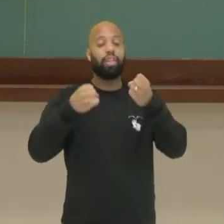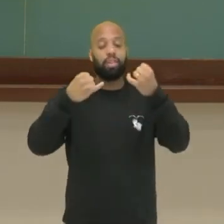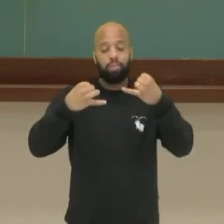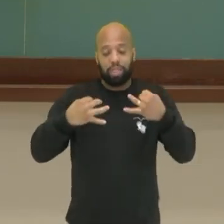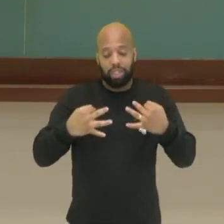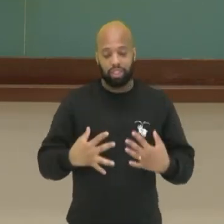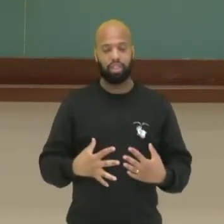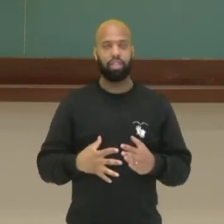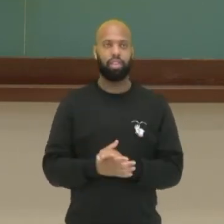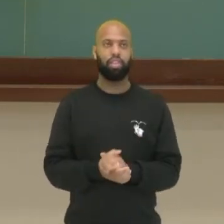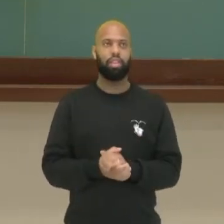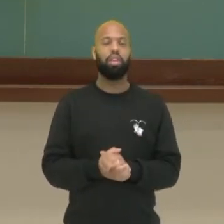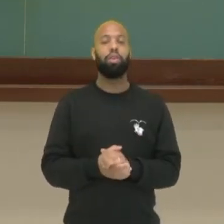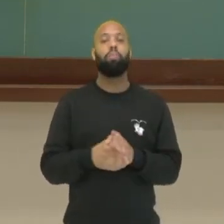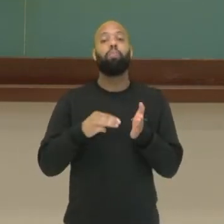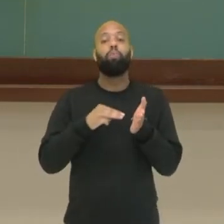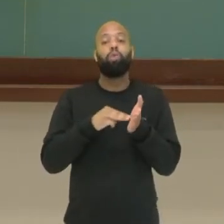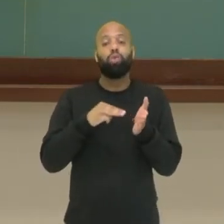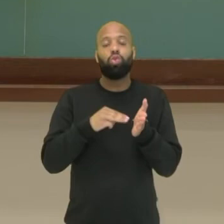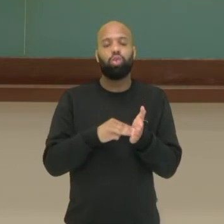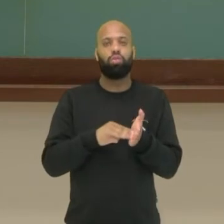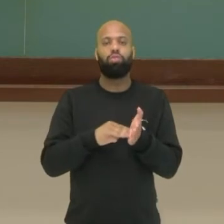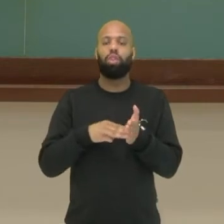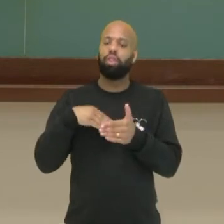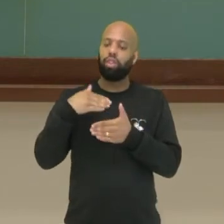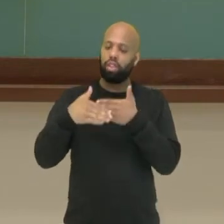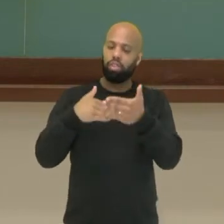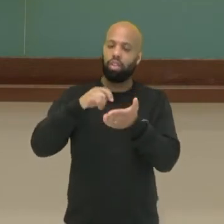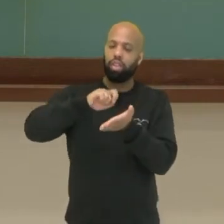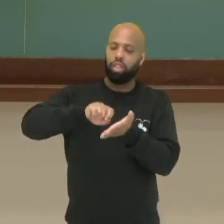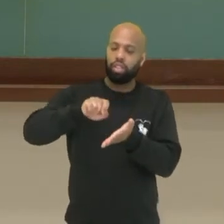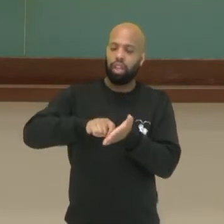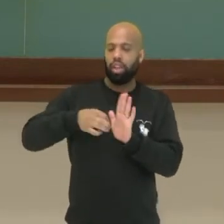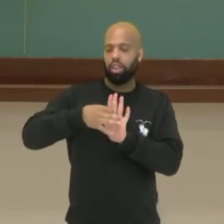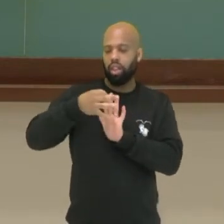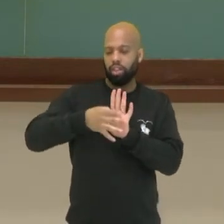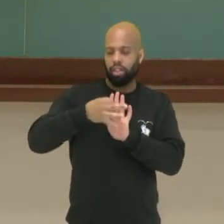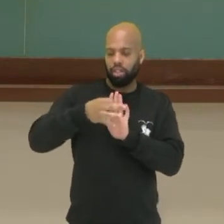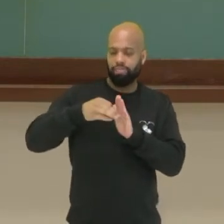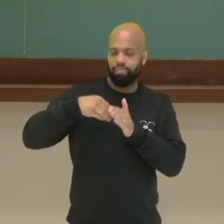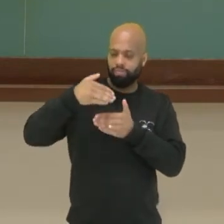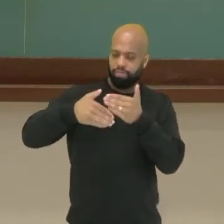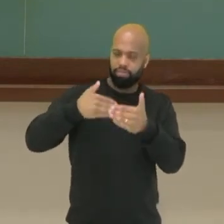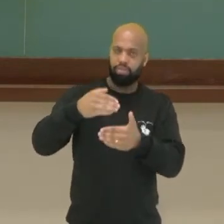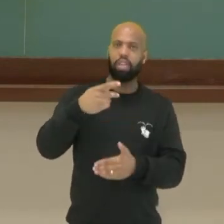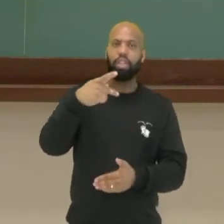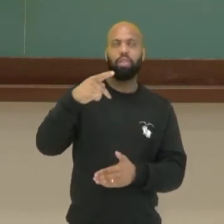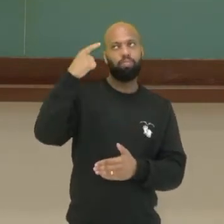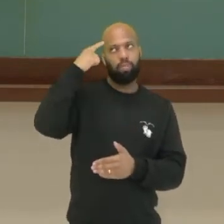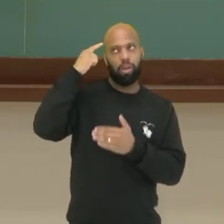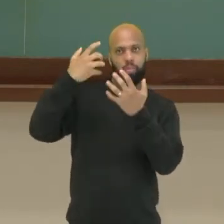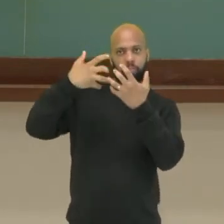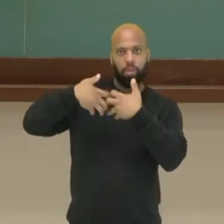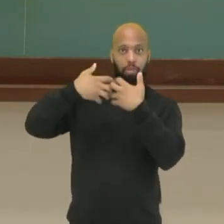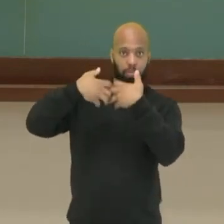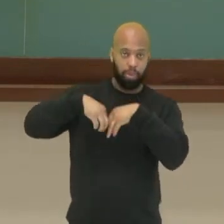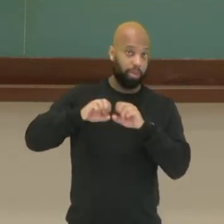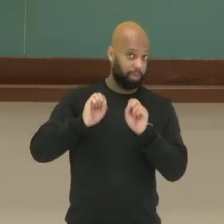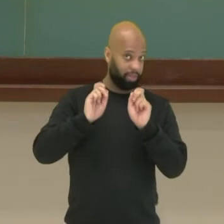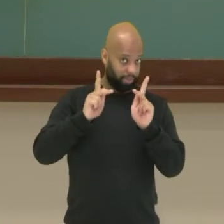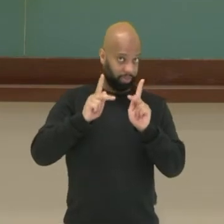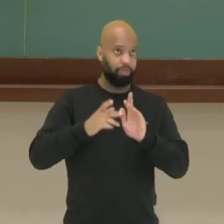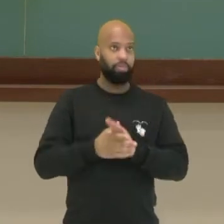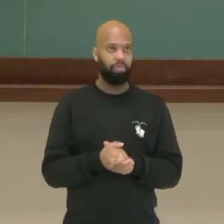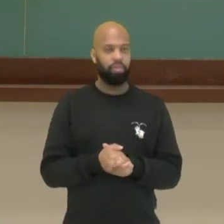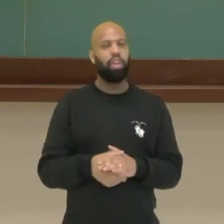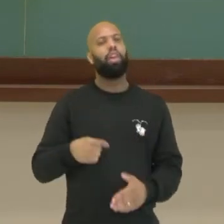Justifique. Por quê? Desenvolva a sua argumentação, desenvolva o seu raciocínio. Belezinha?